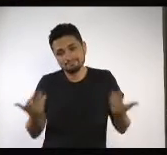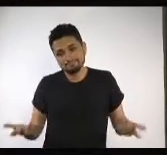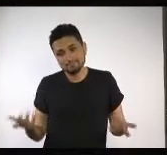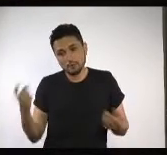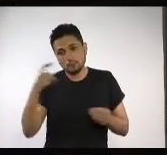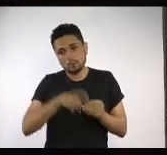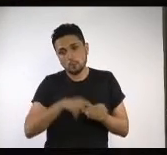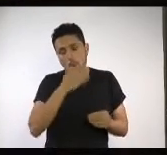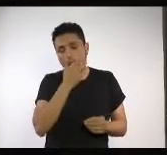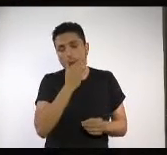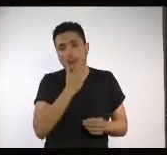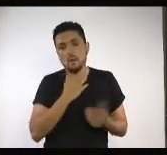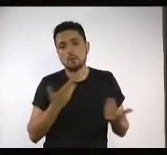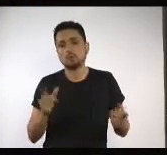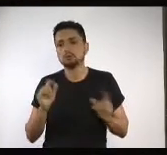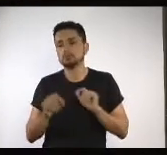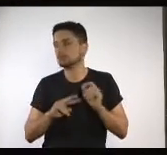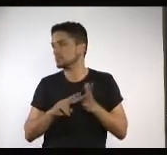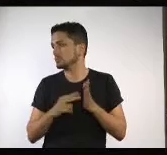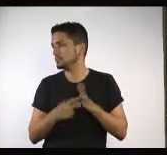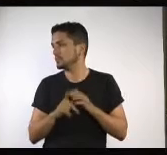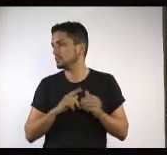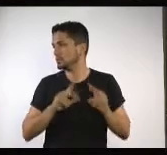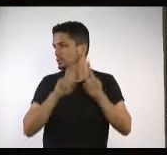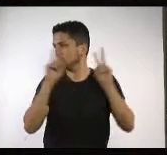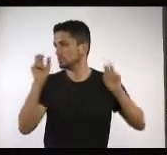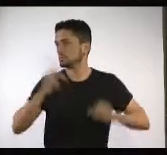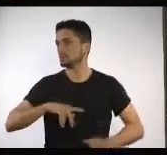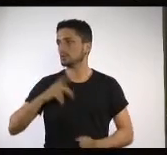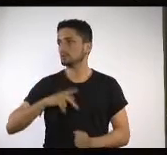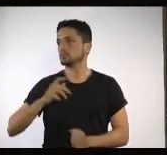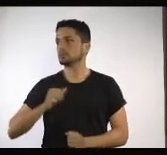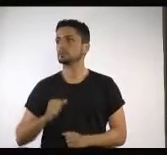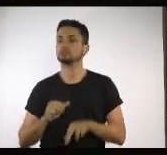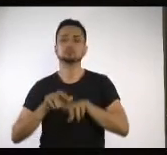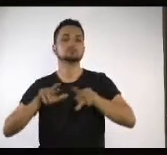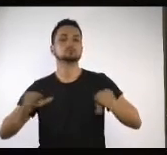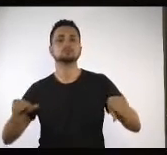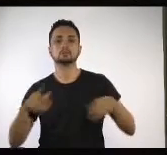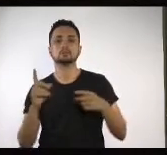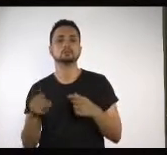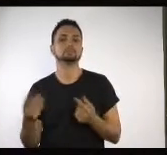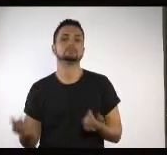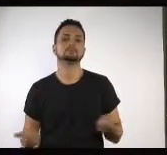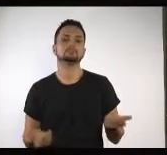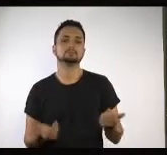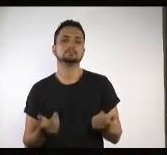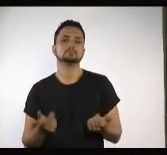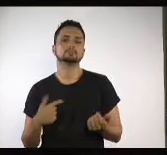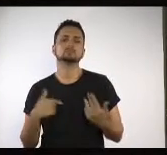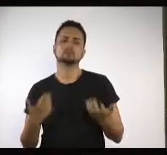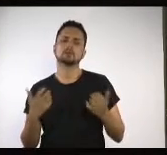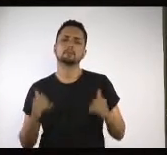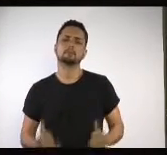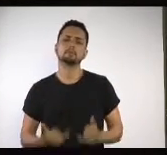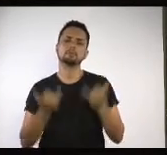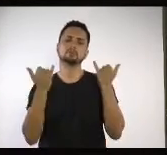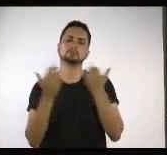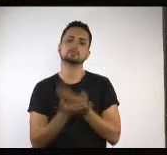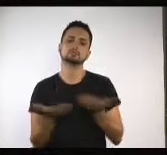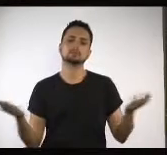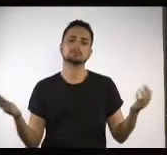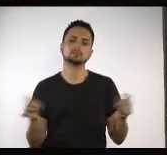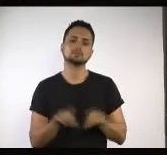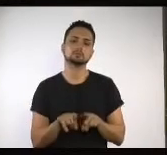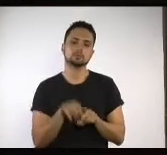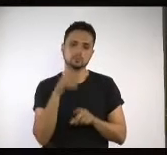esses governos em relação à Petrobras não é necessariamente, aí que eu quero aproveitar esse viés, me inspirando